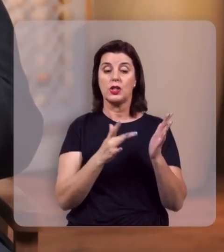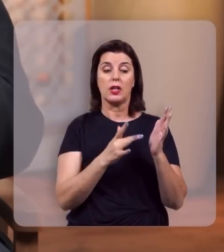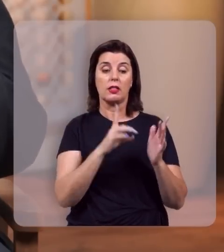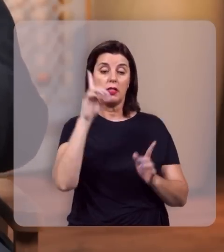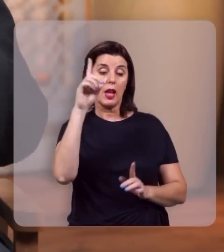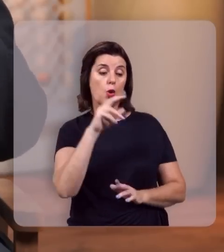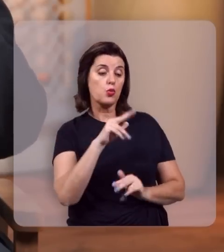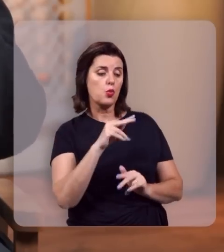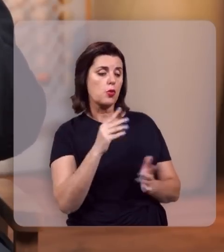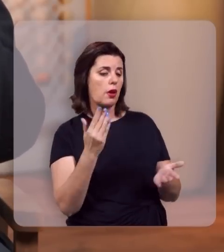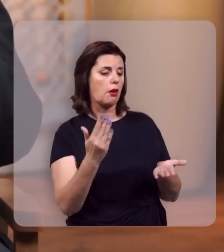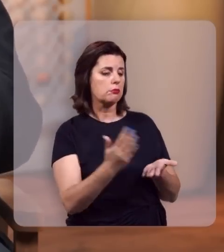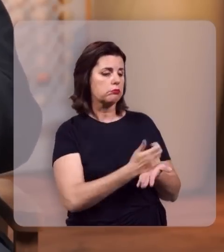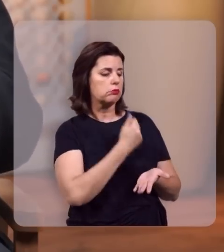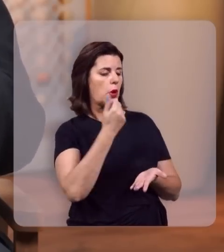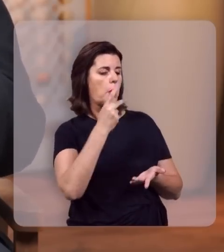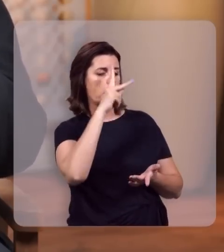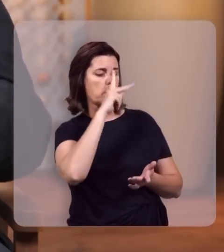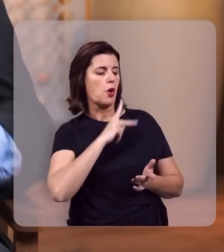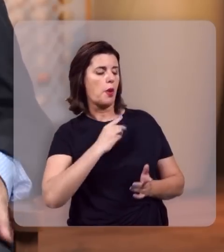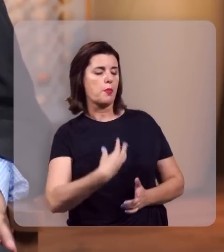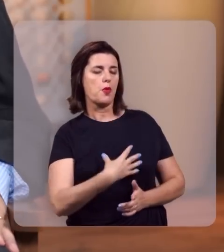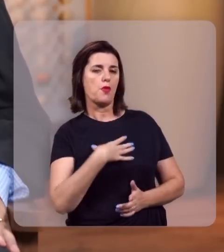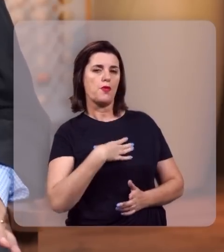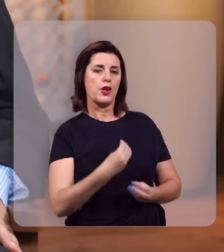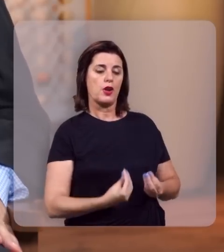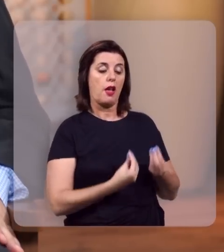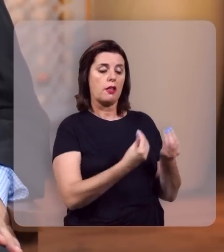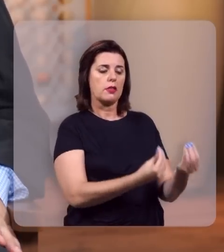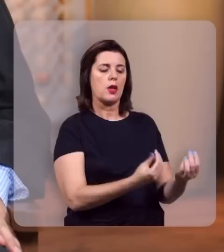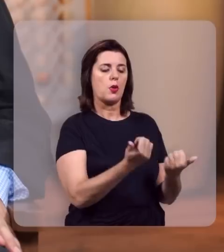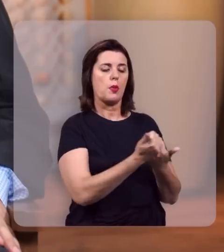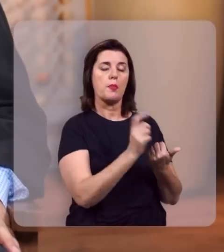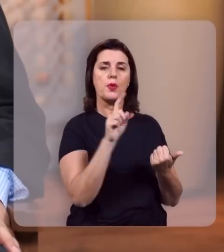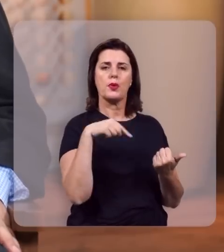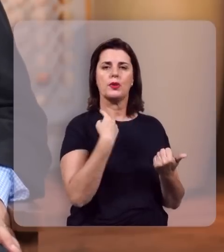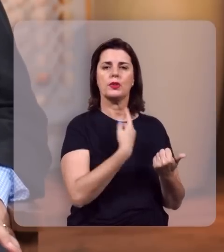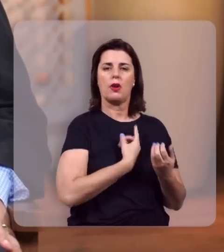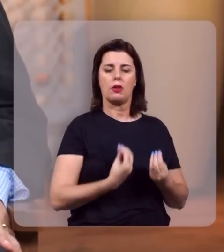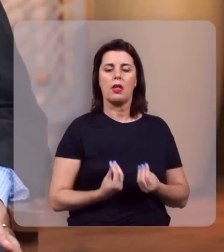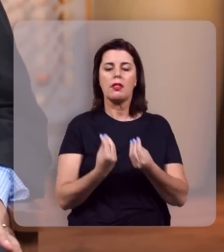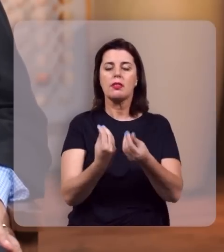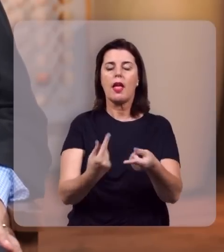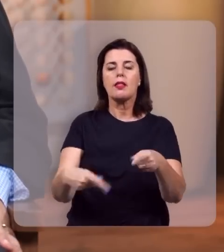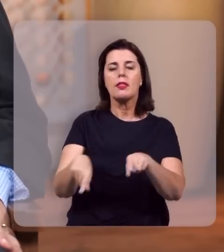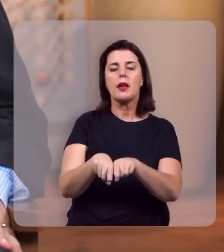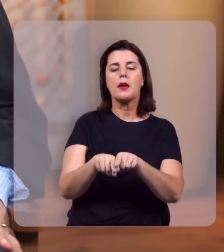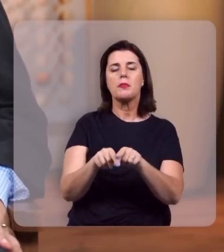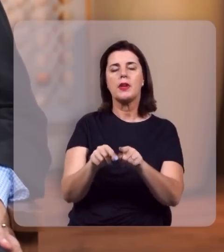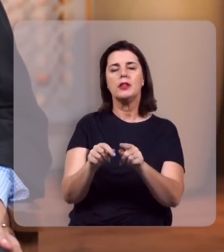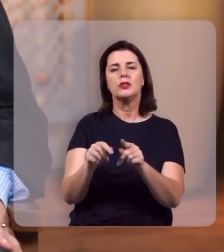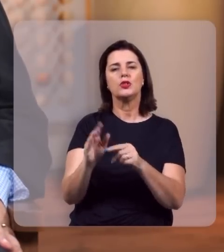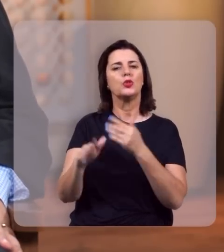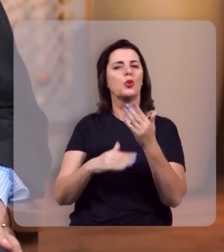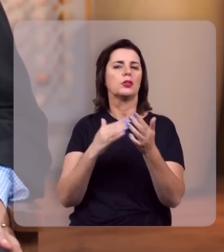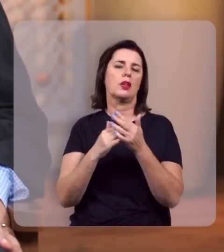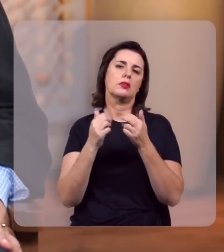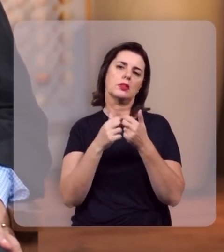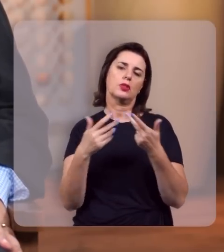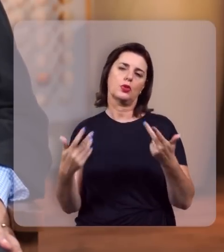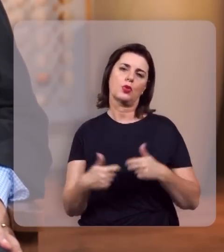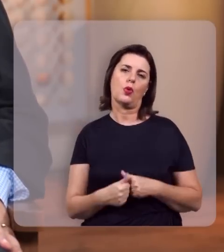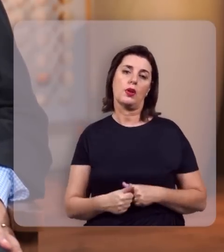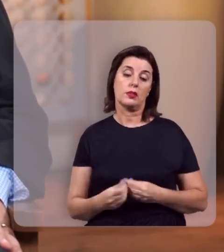próprio filho, antes por todos nós o entregou, porventura não nos dará graciosamente com ele todas as